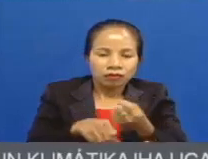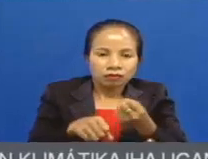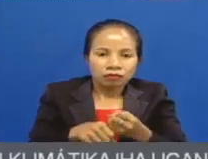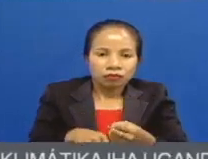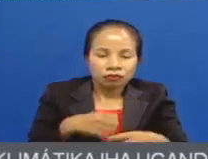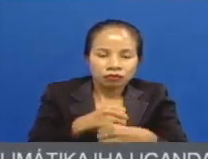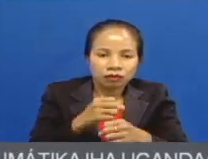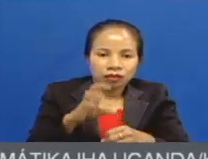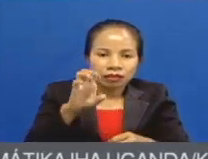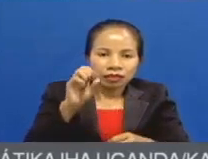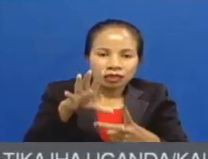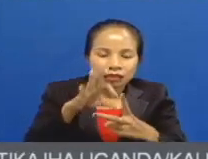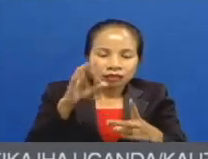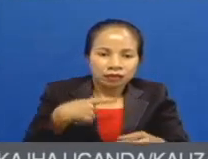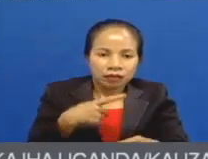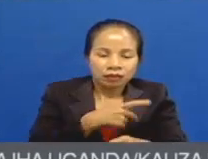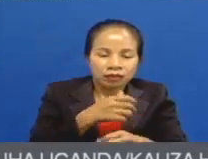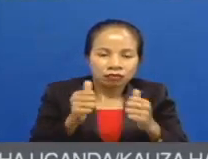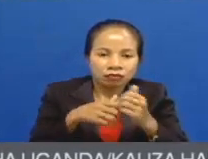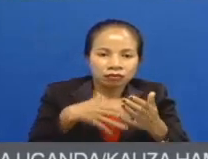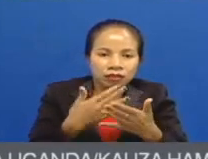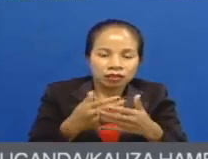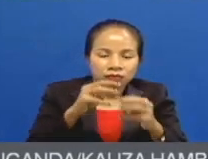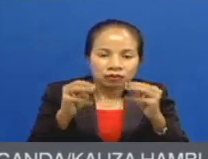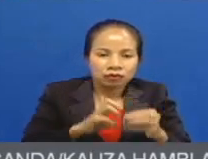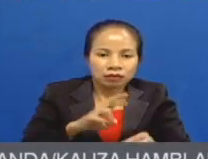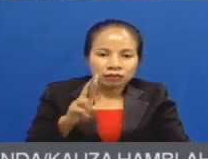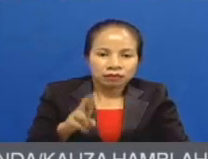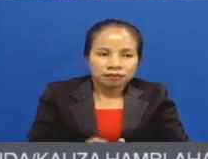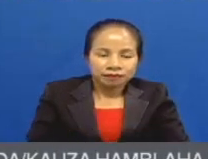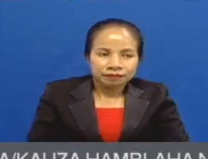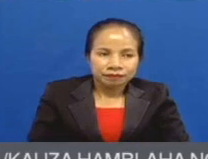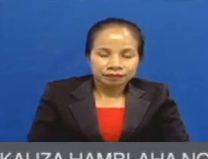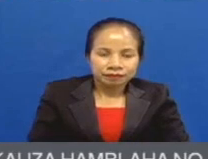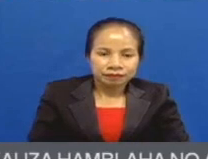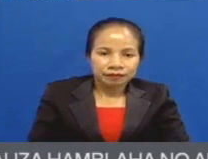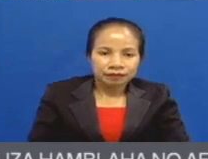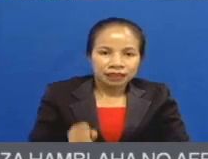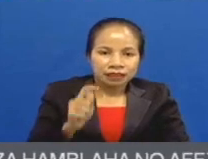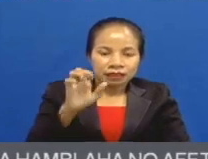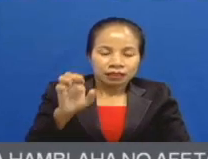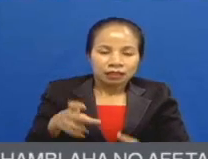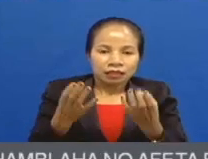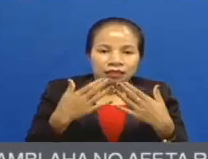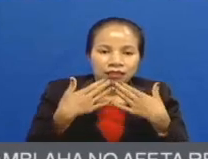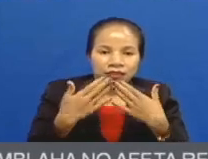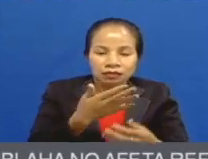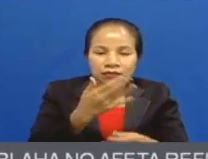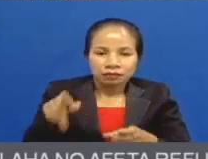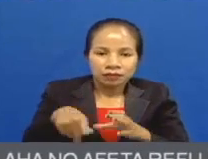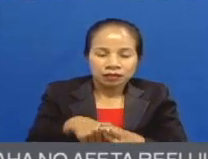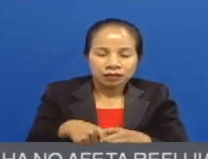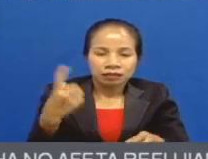onde realiza a eleição parlamentar com sucesso e a município Hermera. Podemos estar, agradece a minha presença,